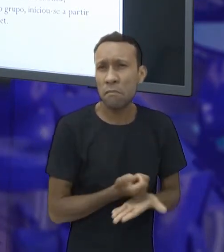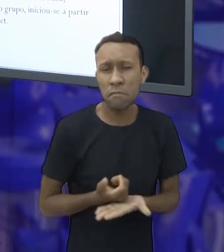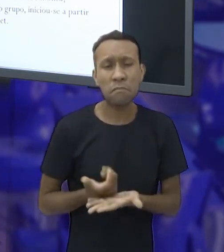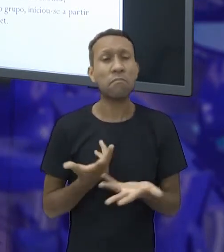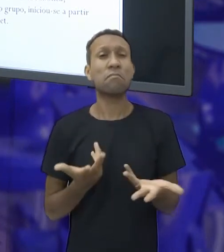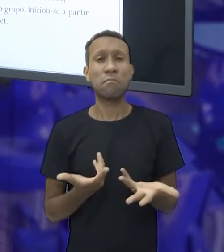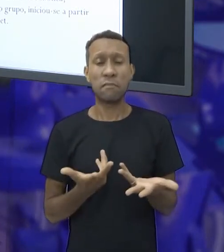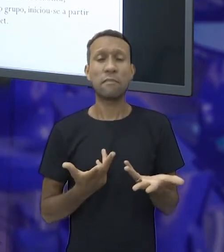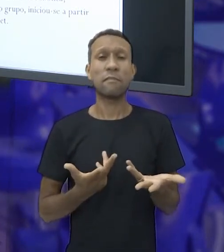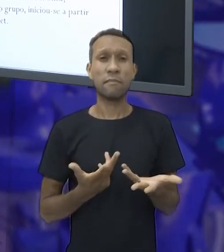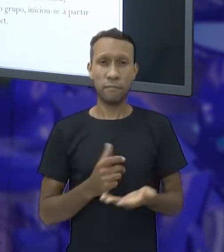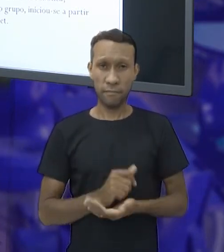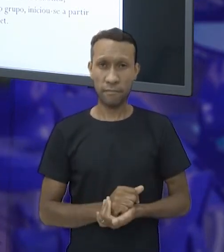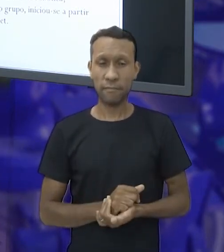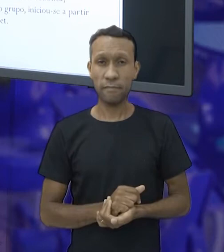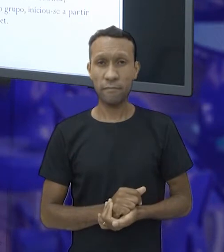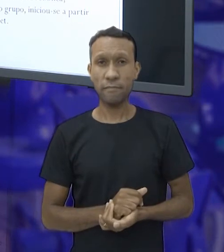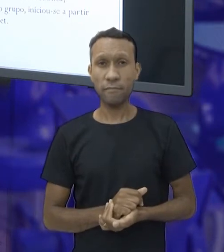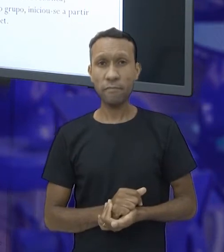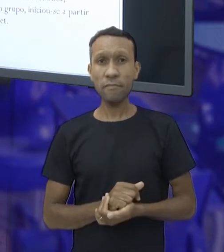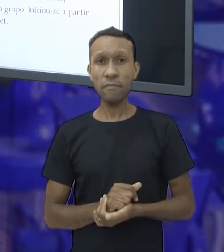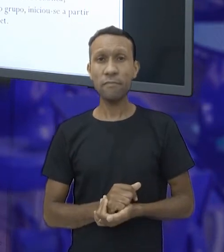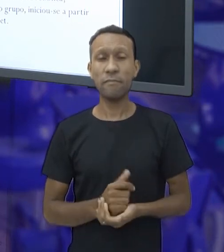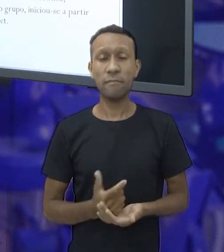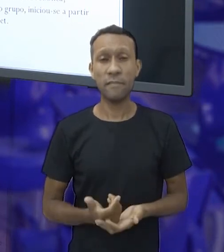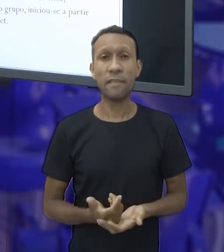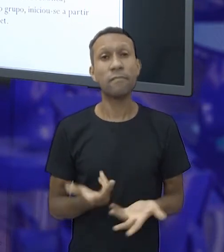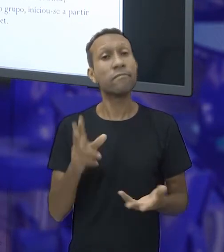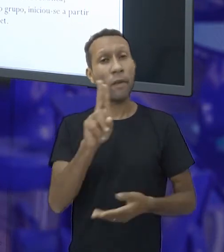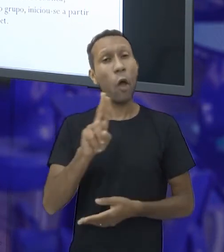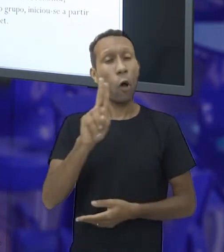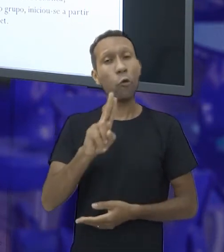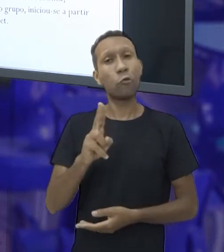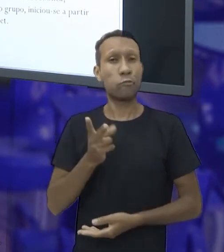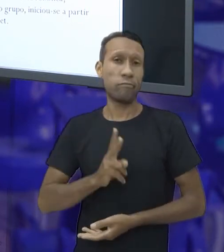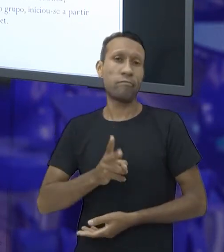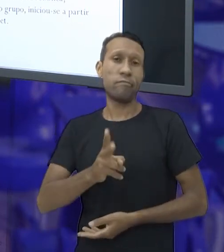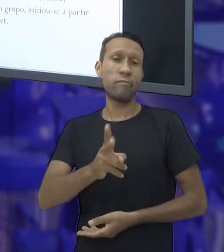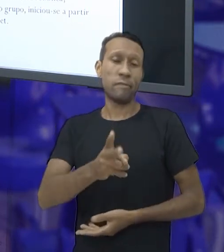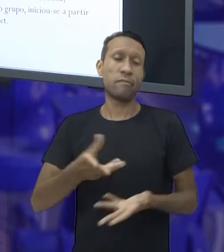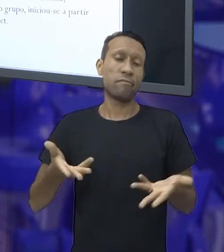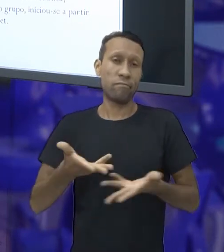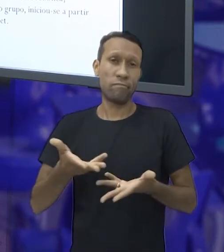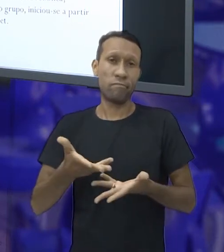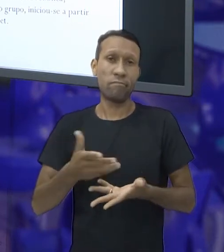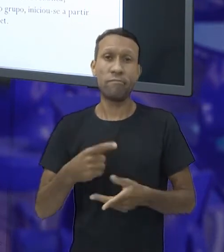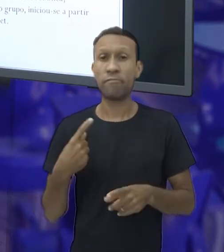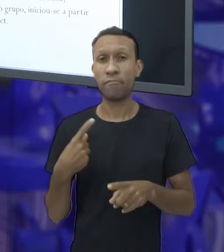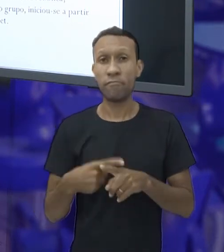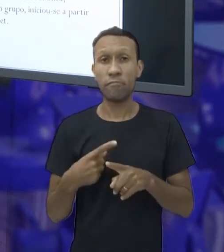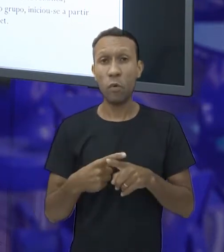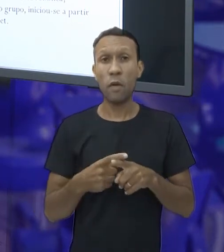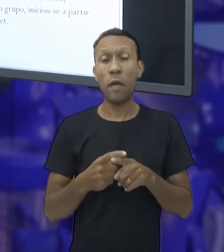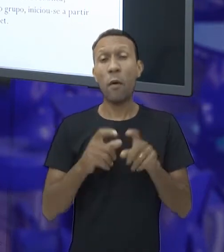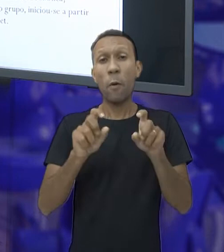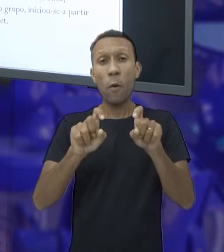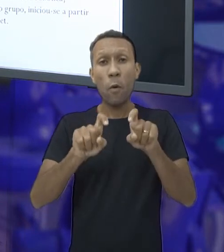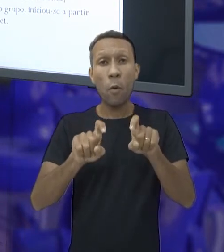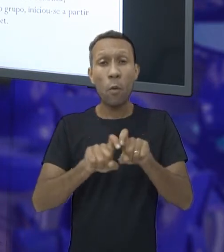outras plataformas educacionais que a pandemia nos fez utilizar. Dentro desse mundo virtual, o